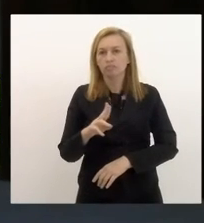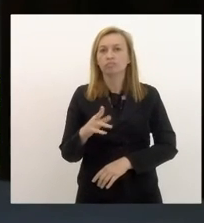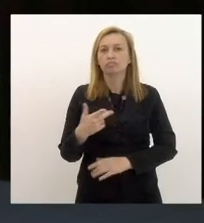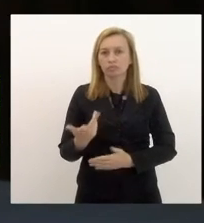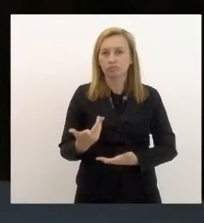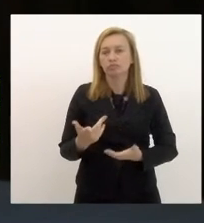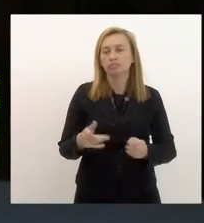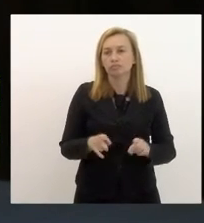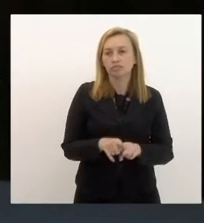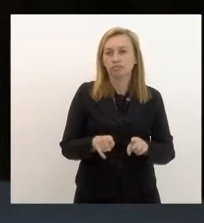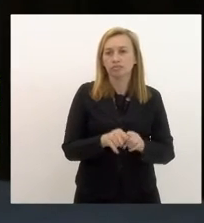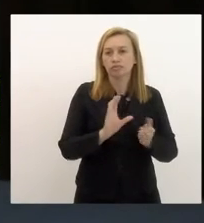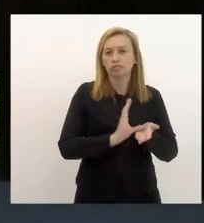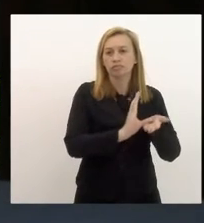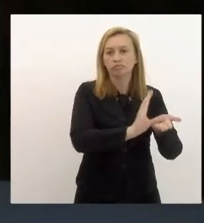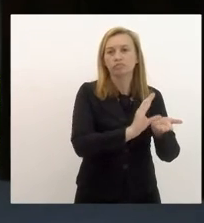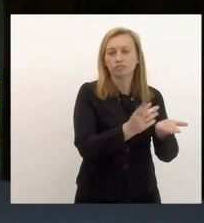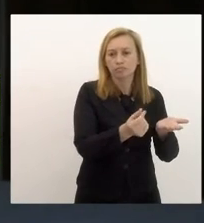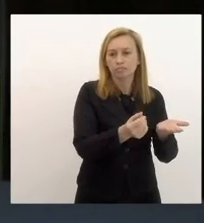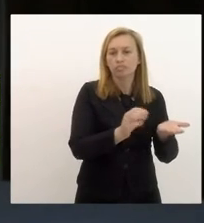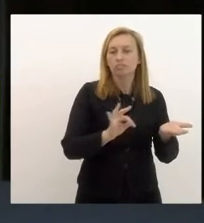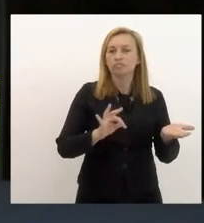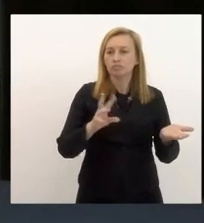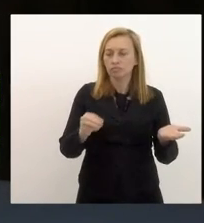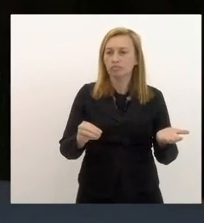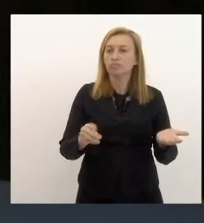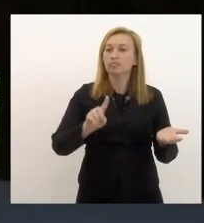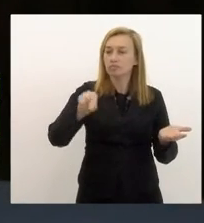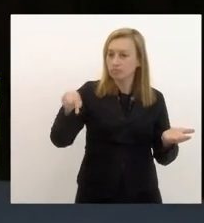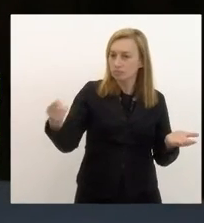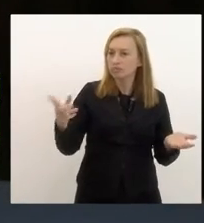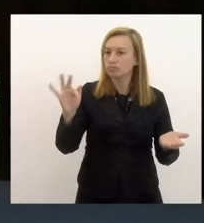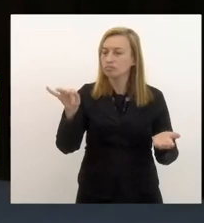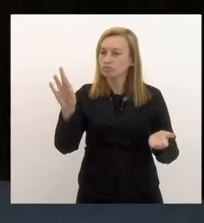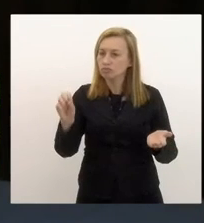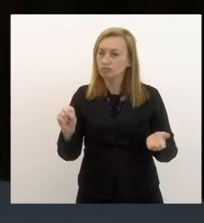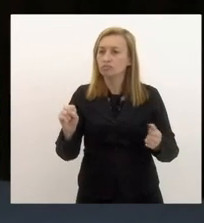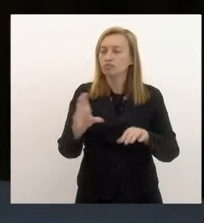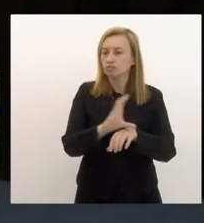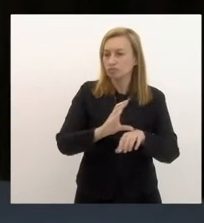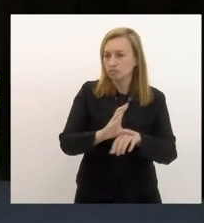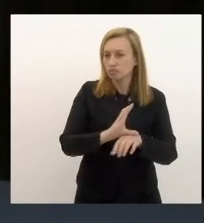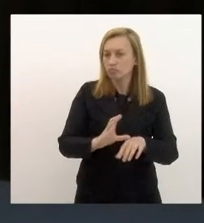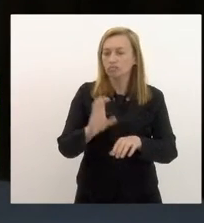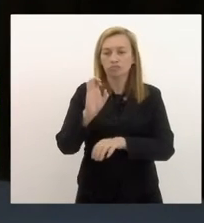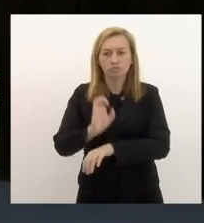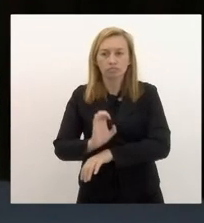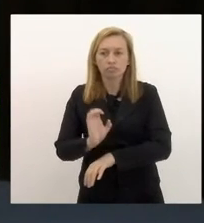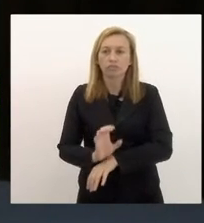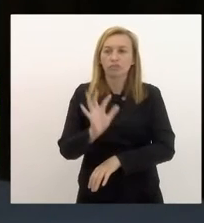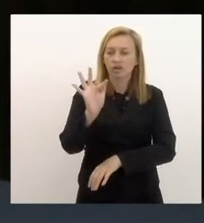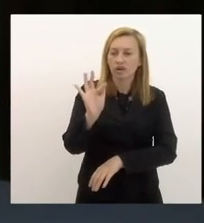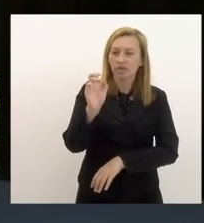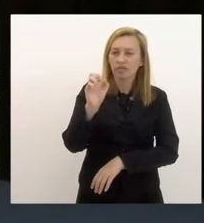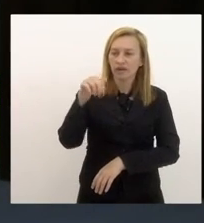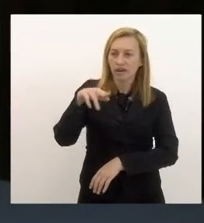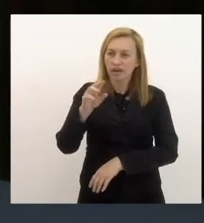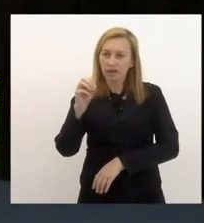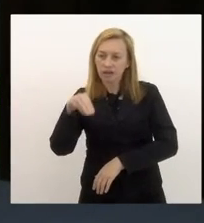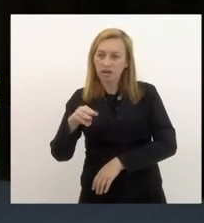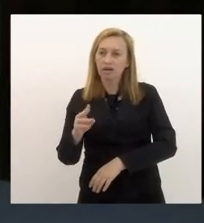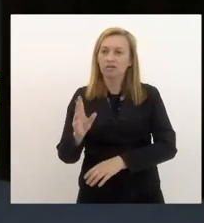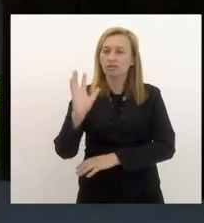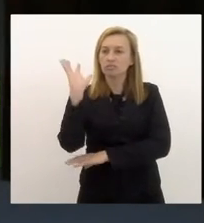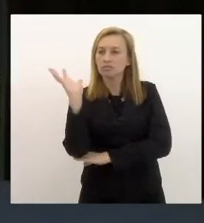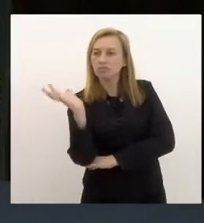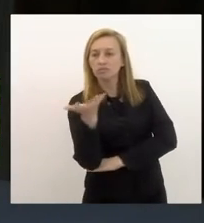EA disponibilidade orçamentária para tal outros Fundos que são constitucionais estaduais como o feccan que relacionada à questão